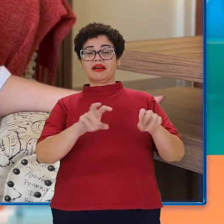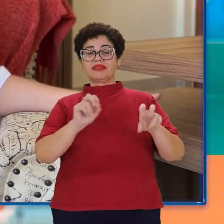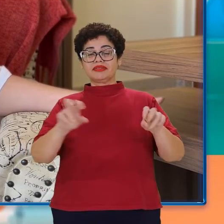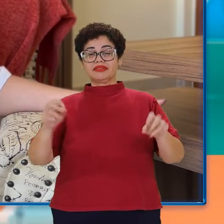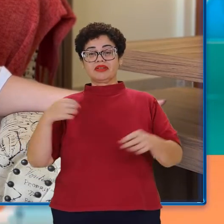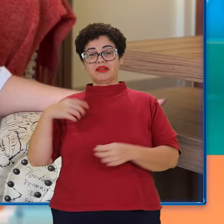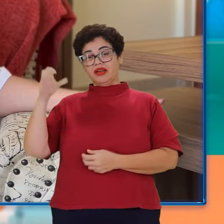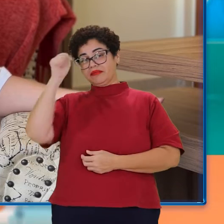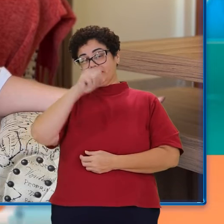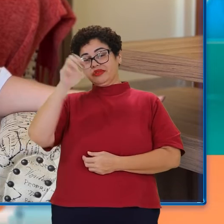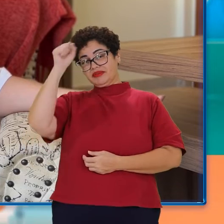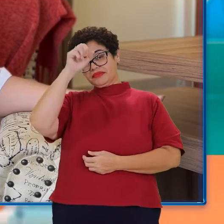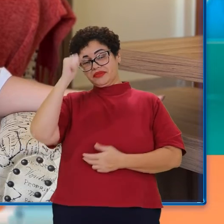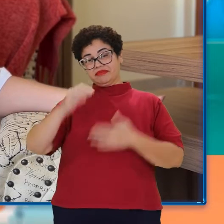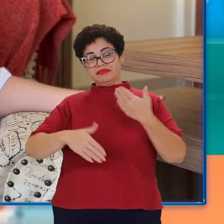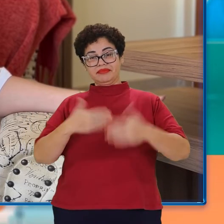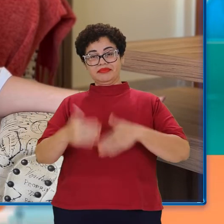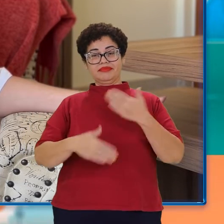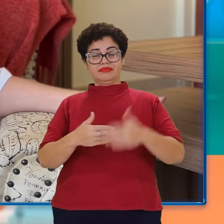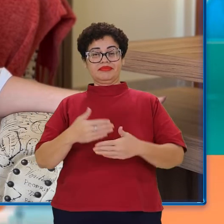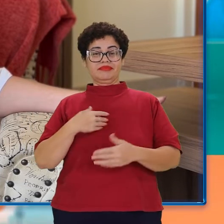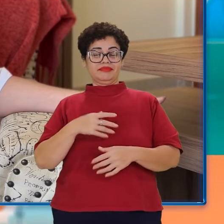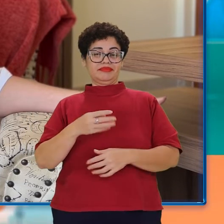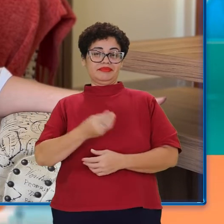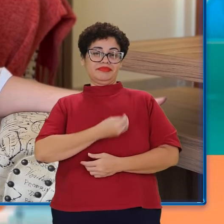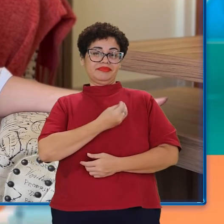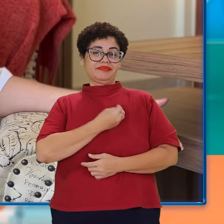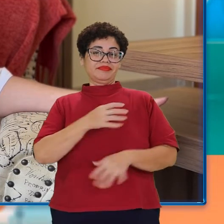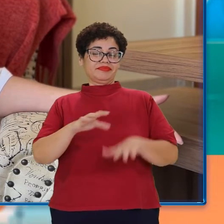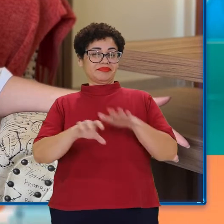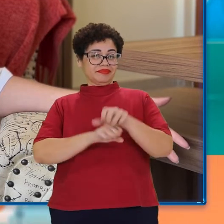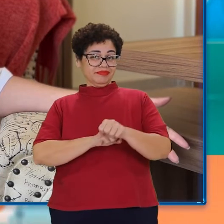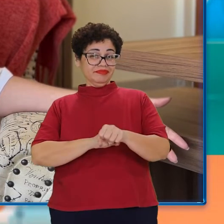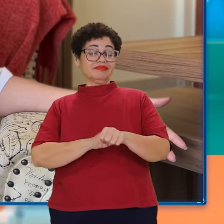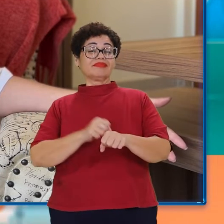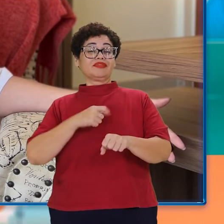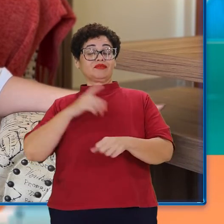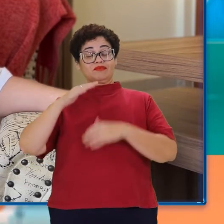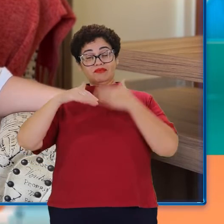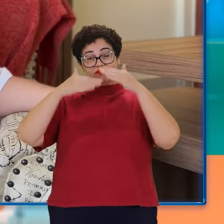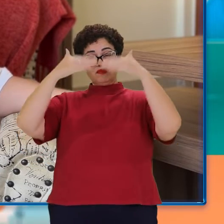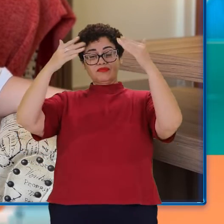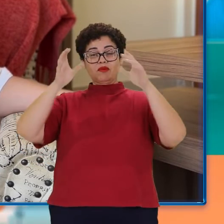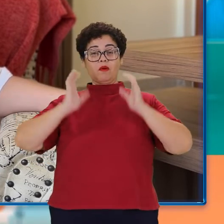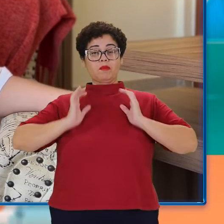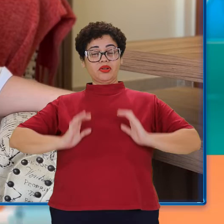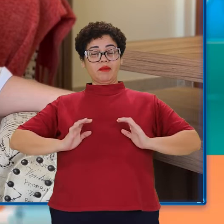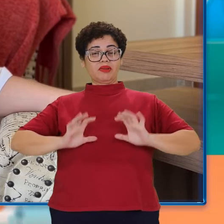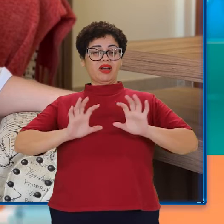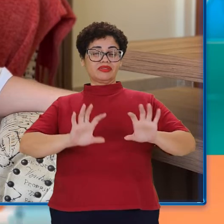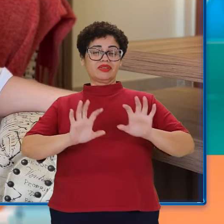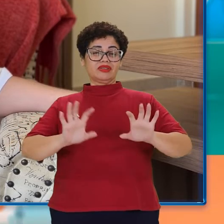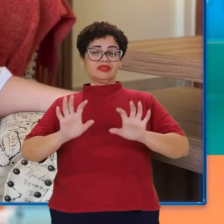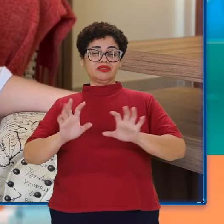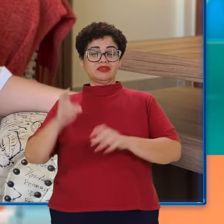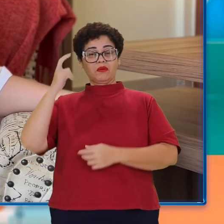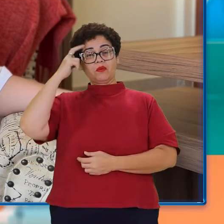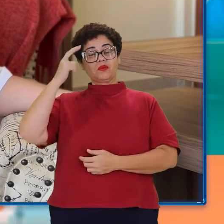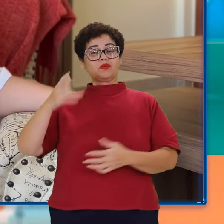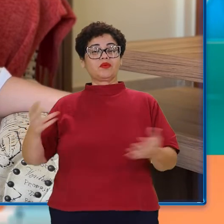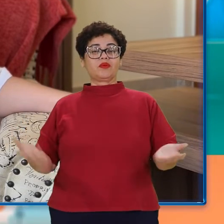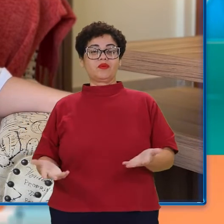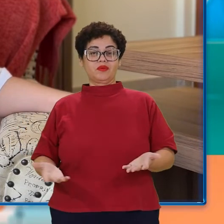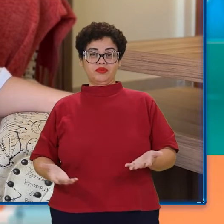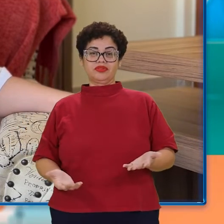que são mais comuns, que eu fui aprendendo ao longo aí da minha formação enquanto indivíduo. Comportamentos que são mais comuns